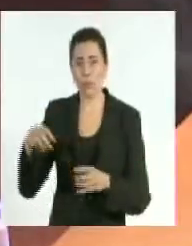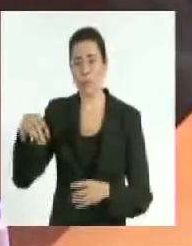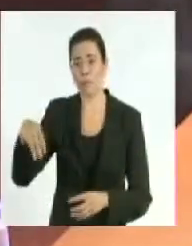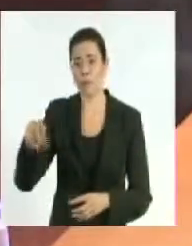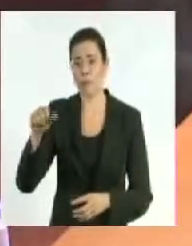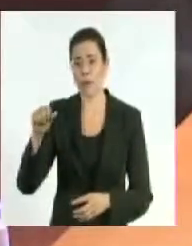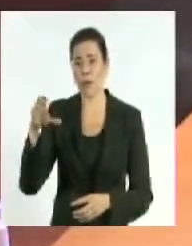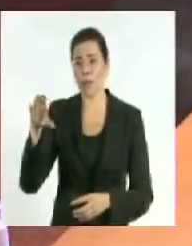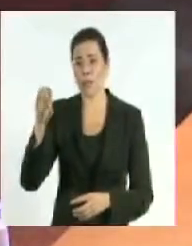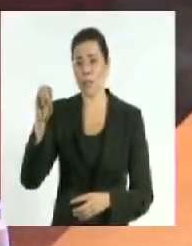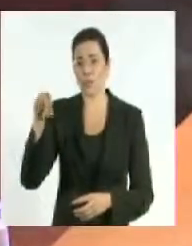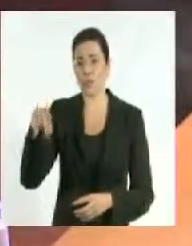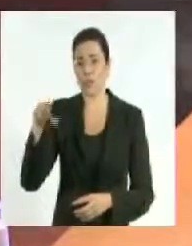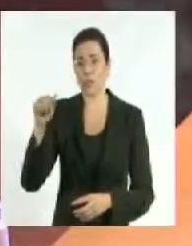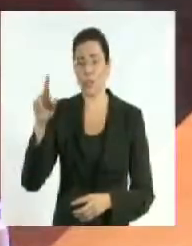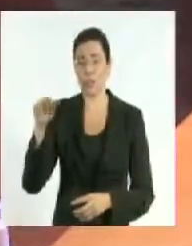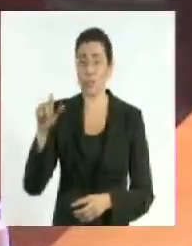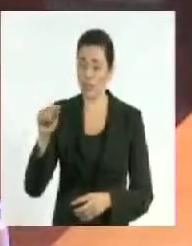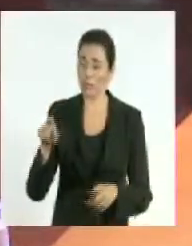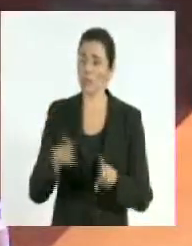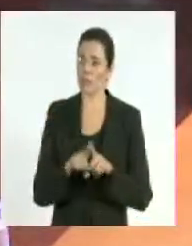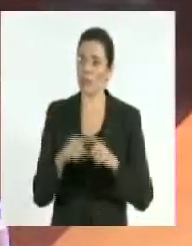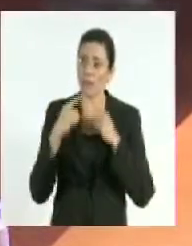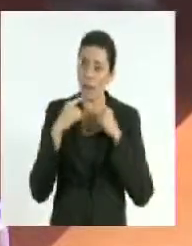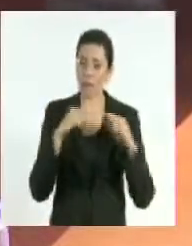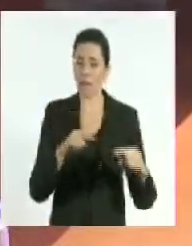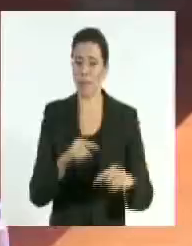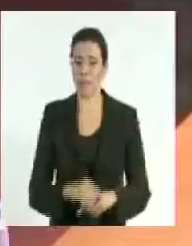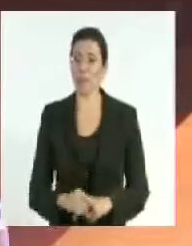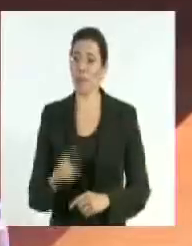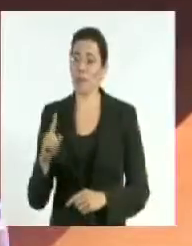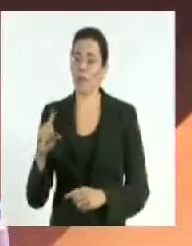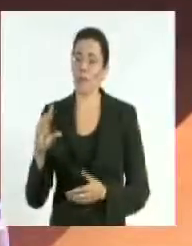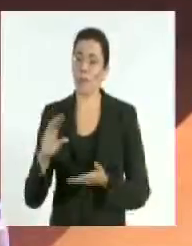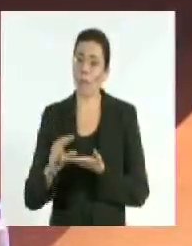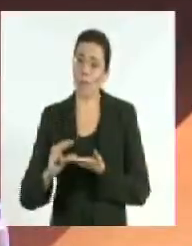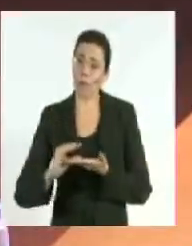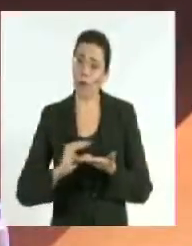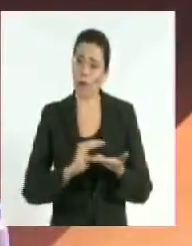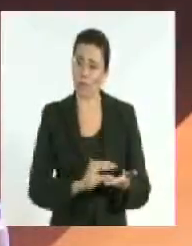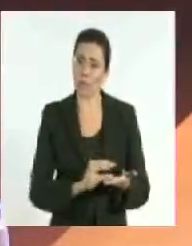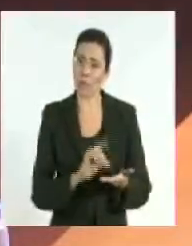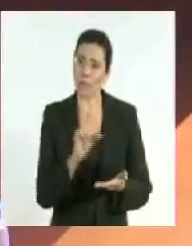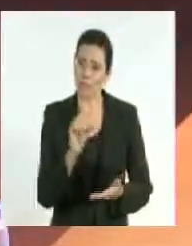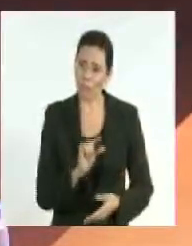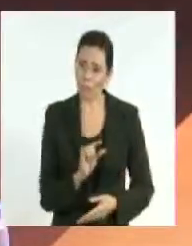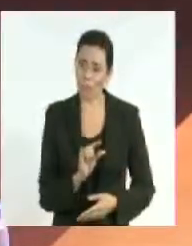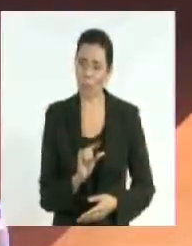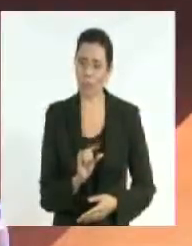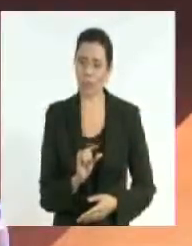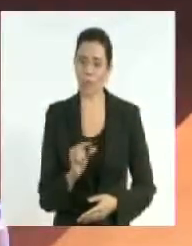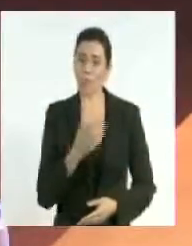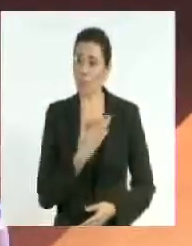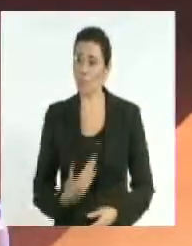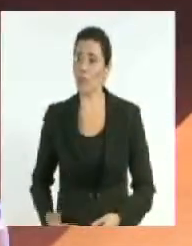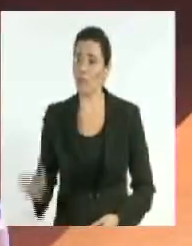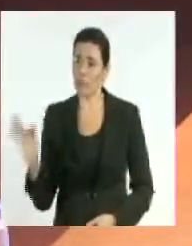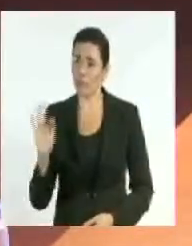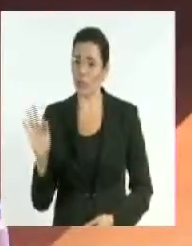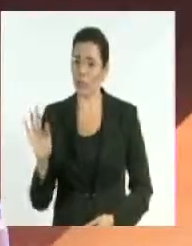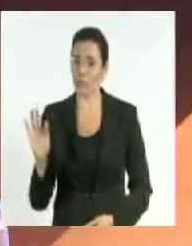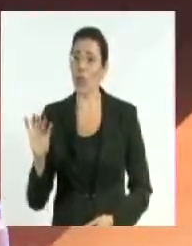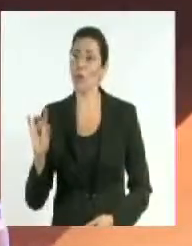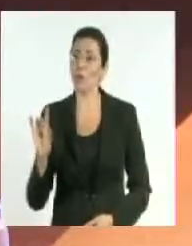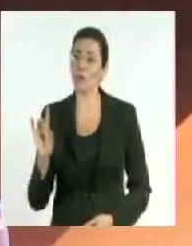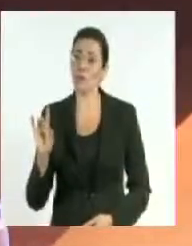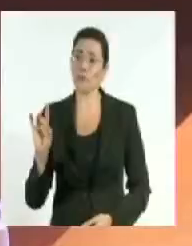relação a isso. Sabe por quê? Porque o pouco recurso que o governo federal fica do seu contingenciamento só vai para aqueles que gritam mais